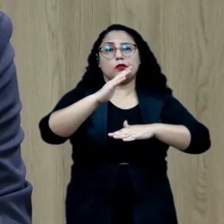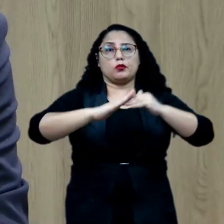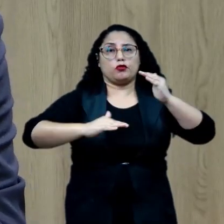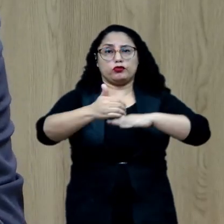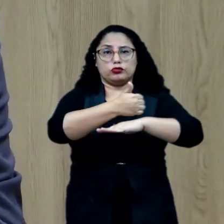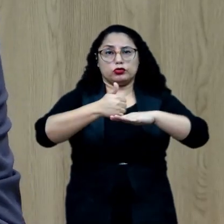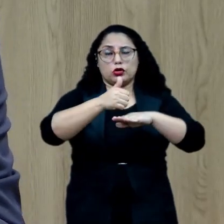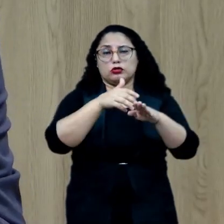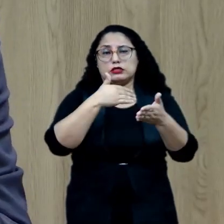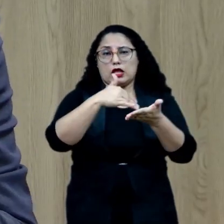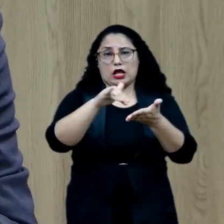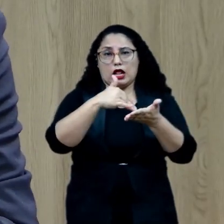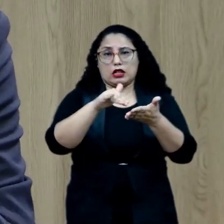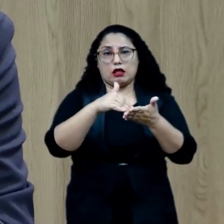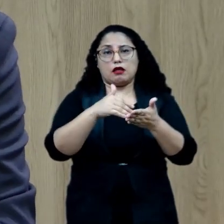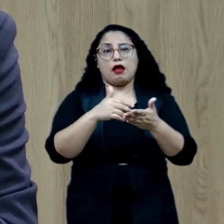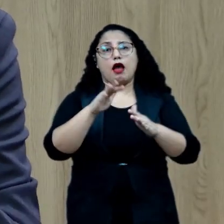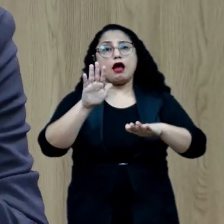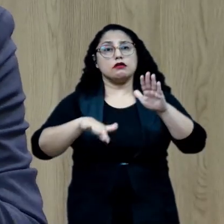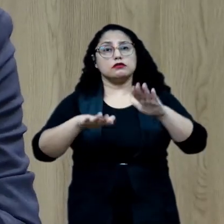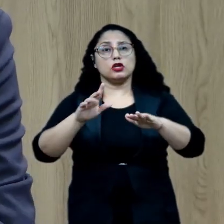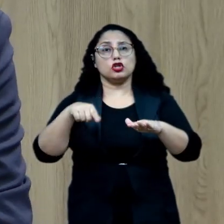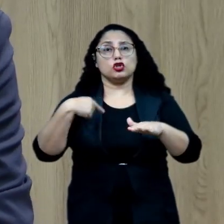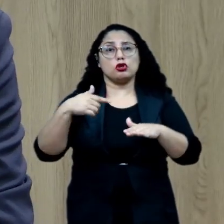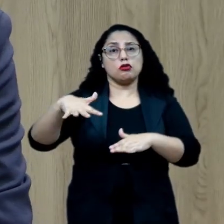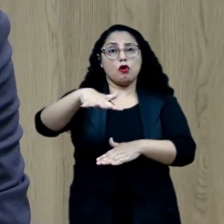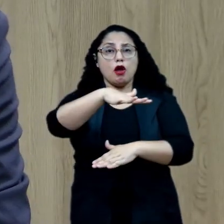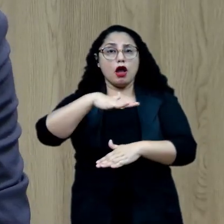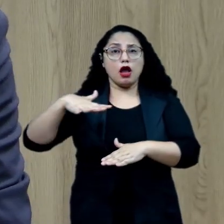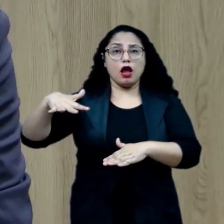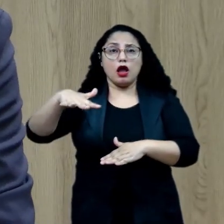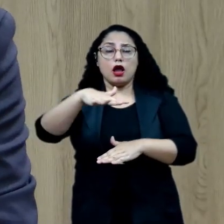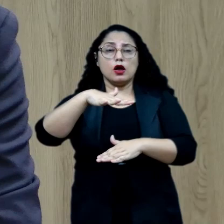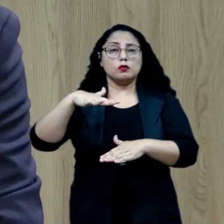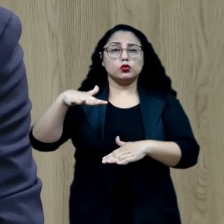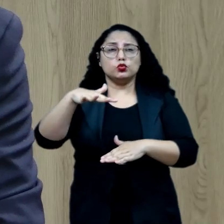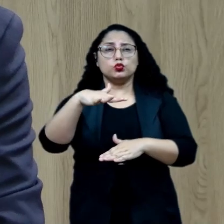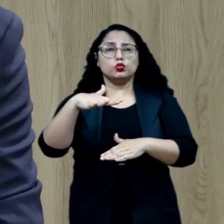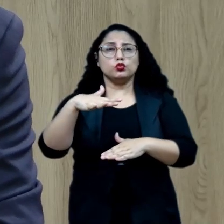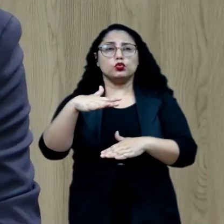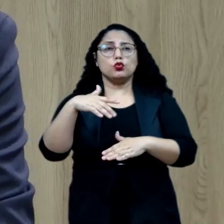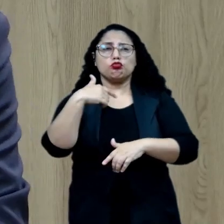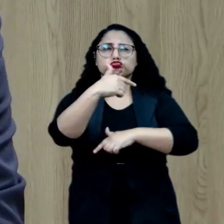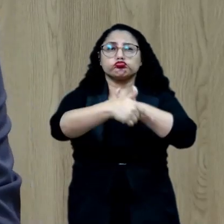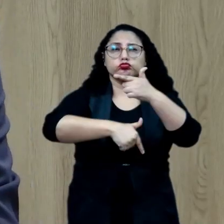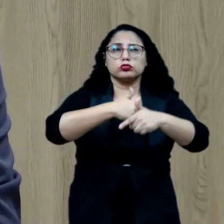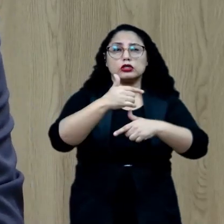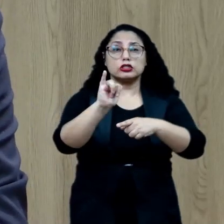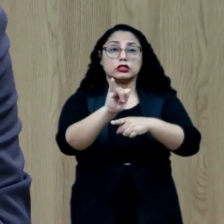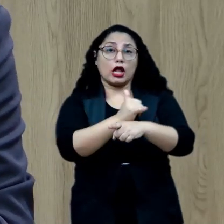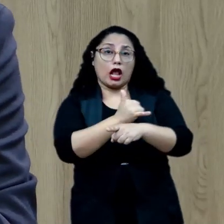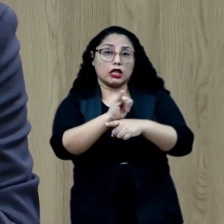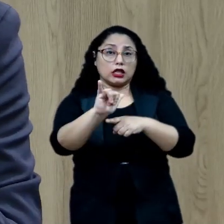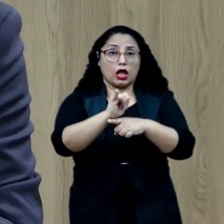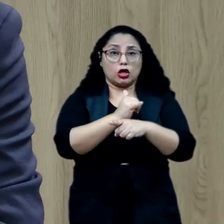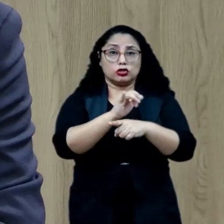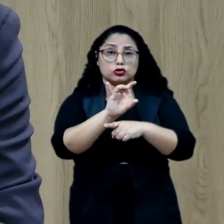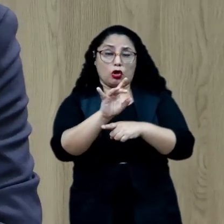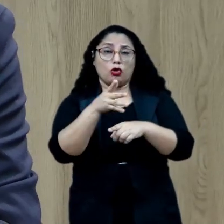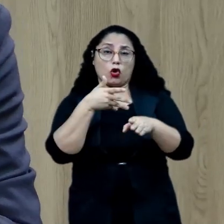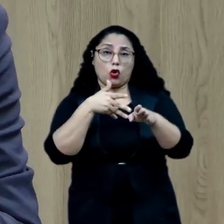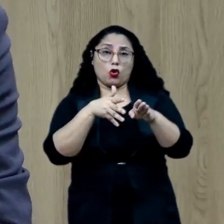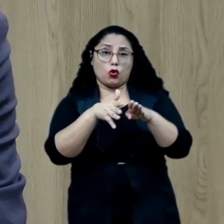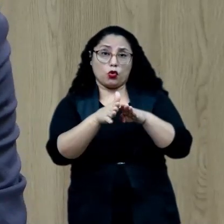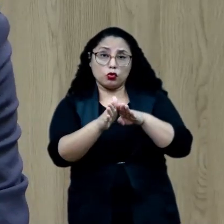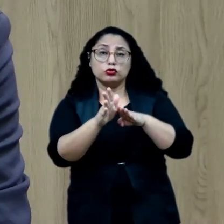de secretariado. Muitas vezes a gente fica no âmbito mais operacional e estratégico. Eu costumo